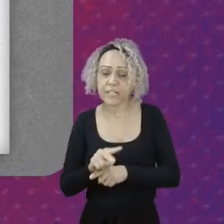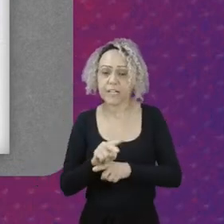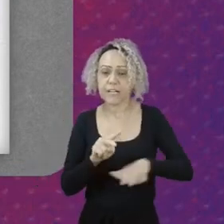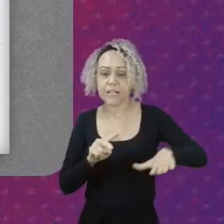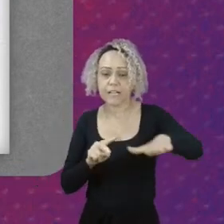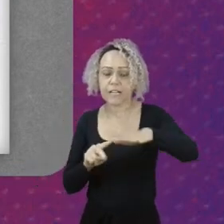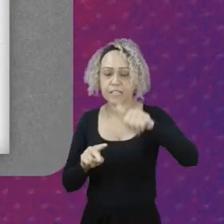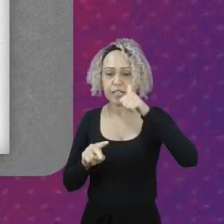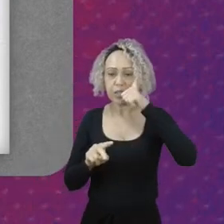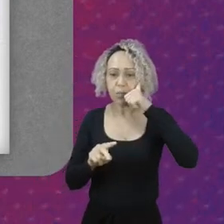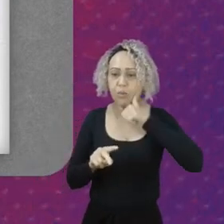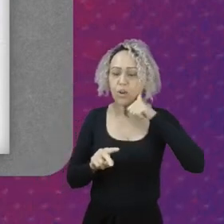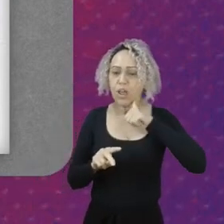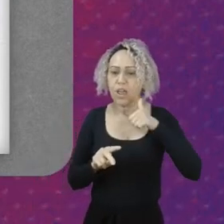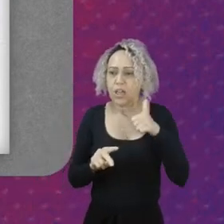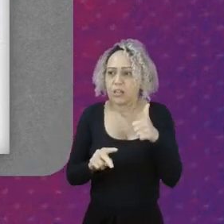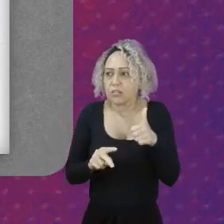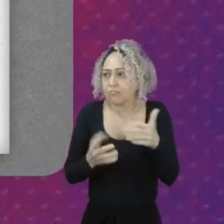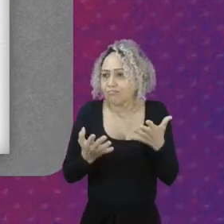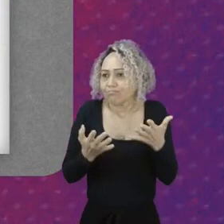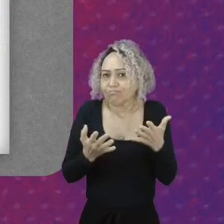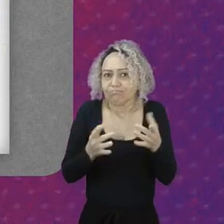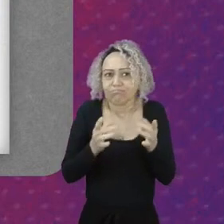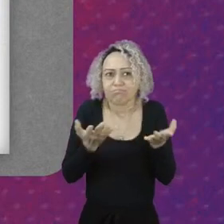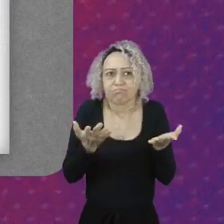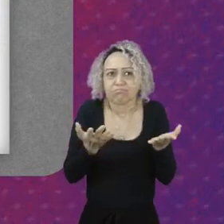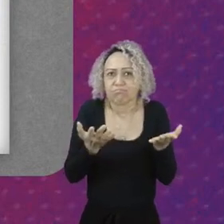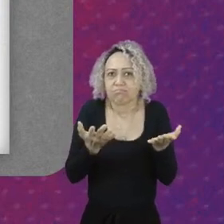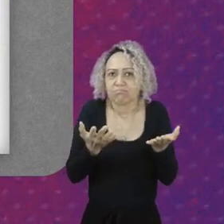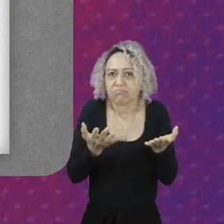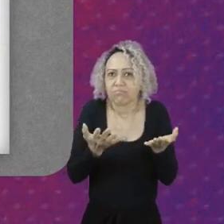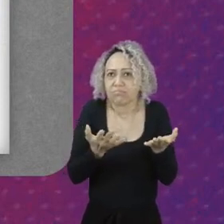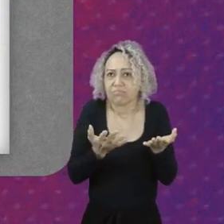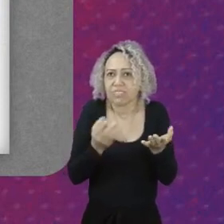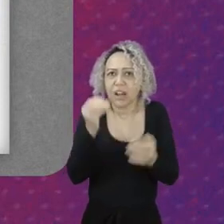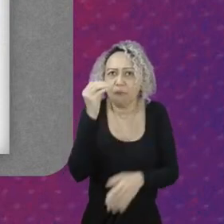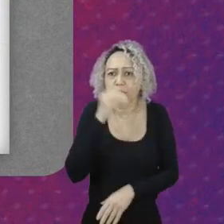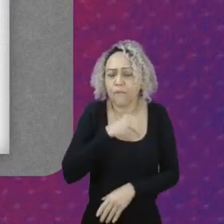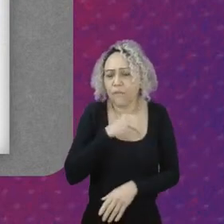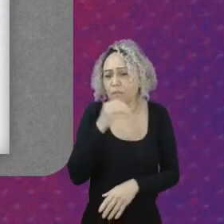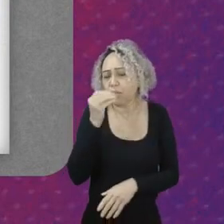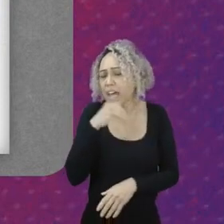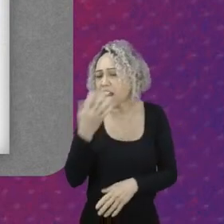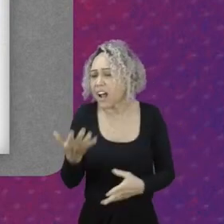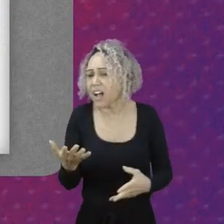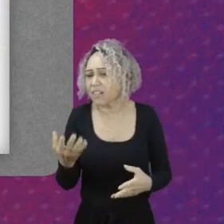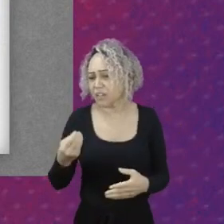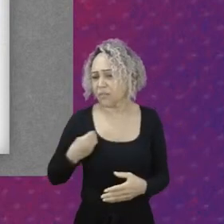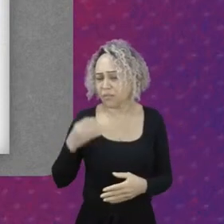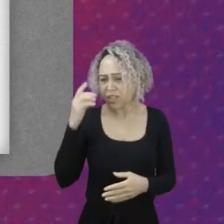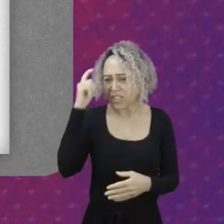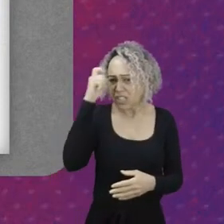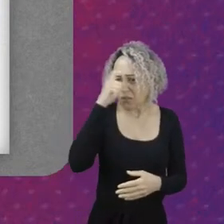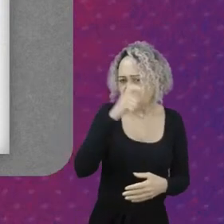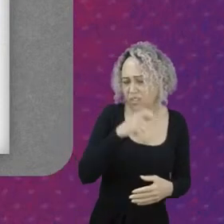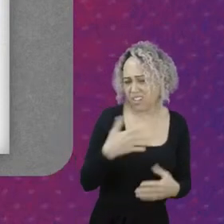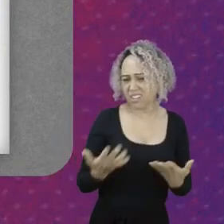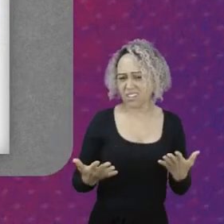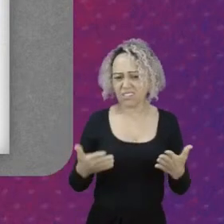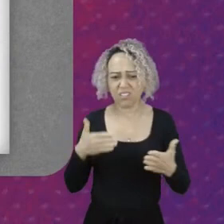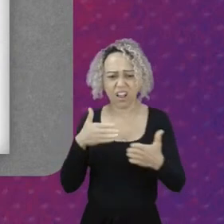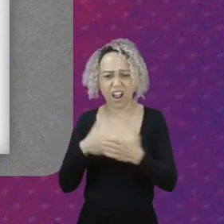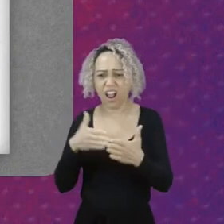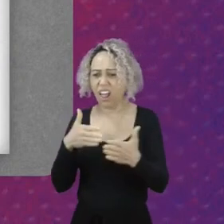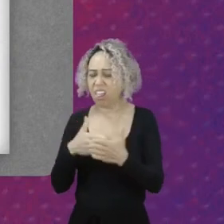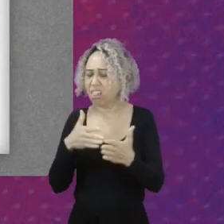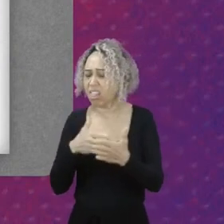com apoio, né, de editais e outros fomentos para que a gente pudesse alavancar, né, a luta dessas mulheres,